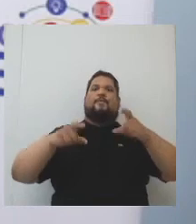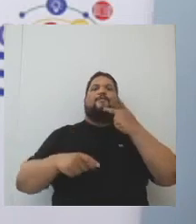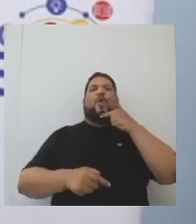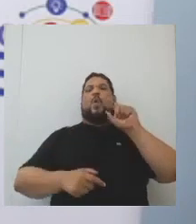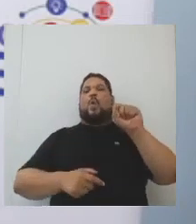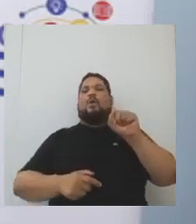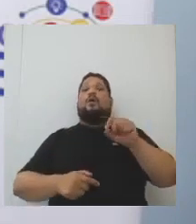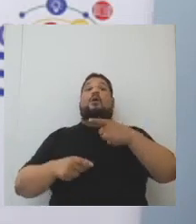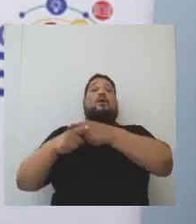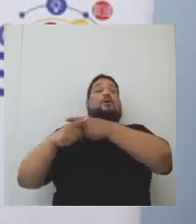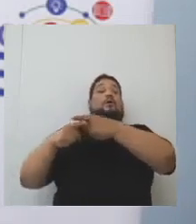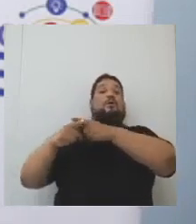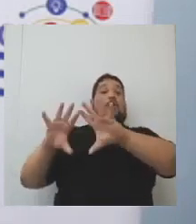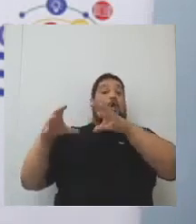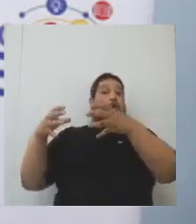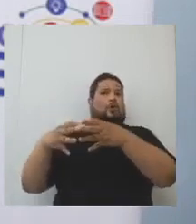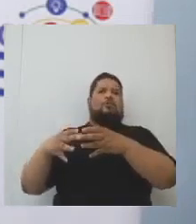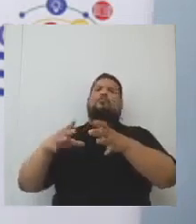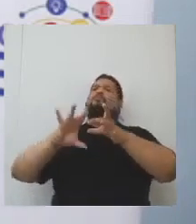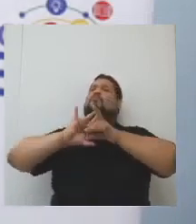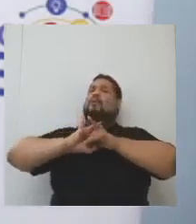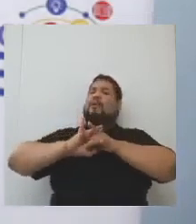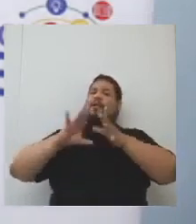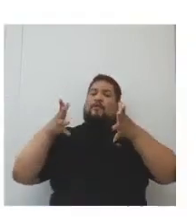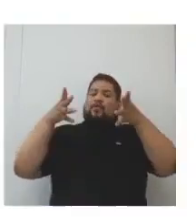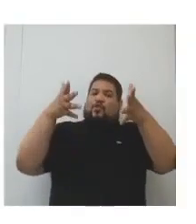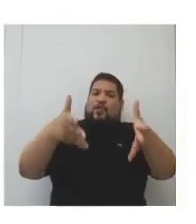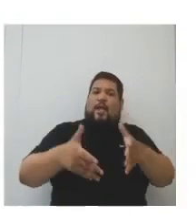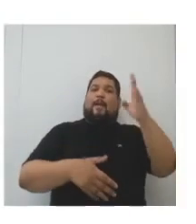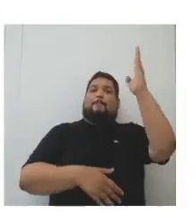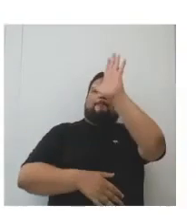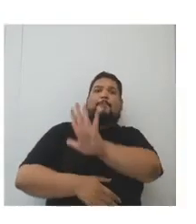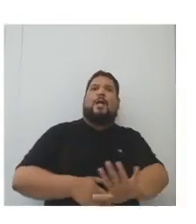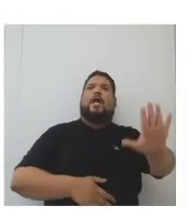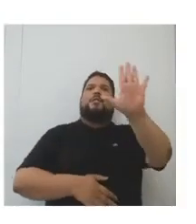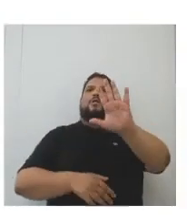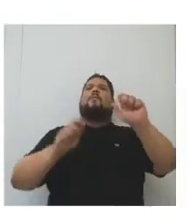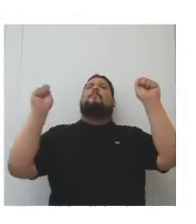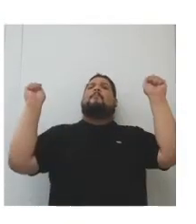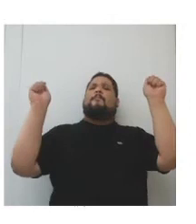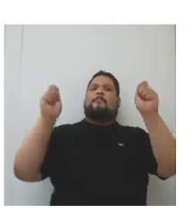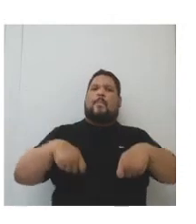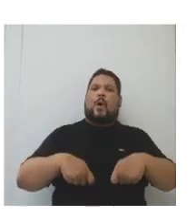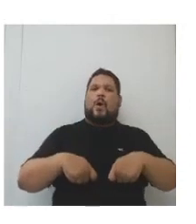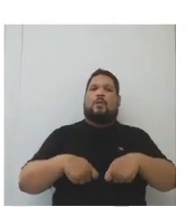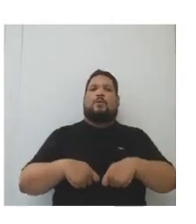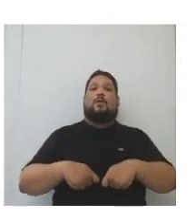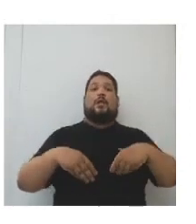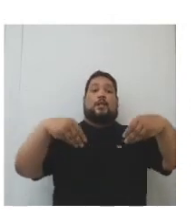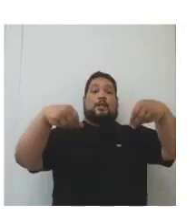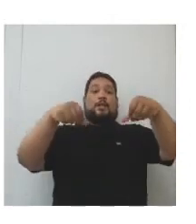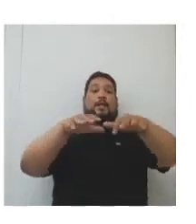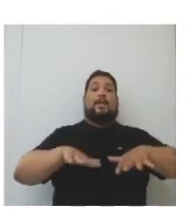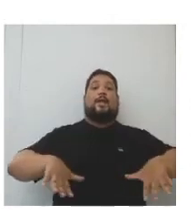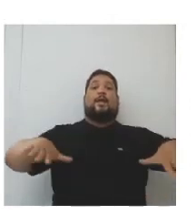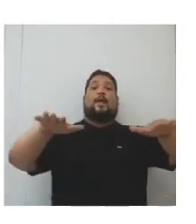estabelecia que os ingleses desfrutariam no Brasil do direito de